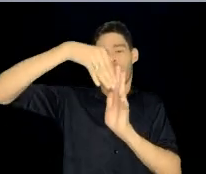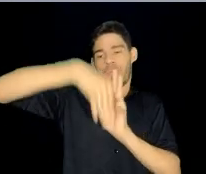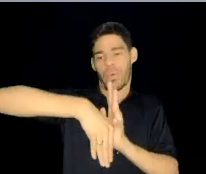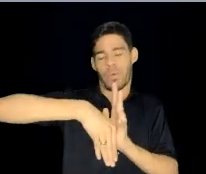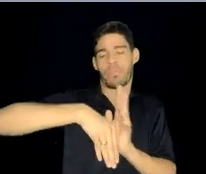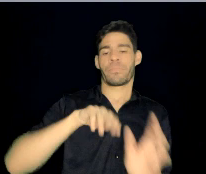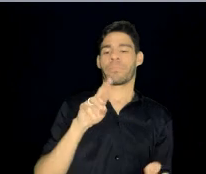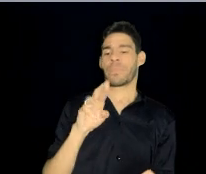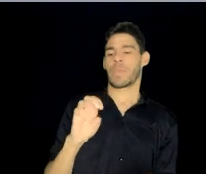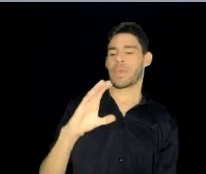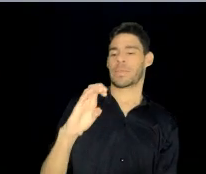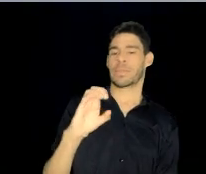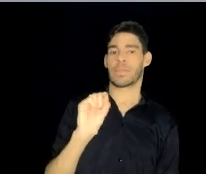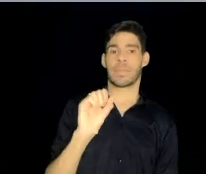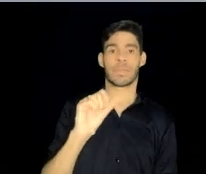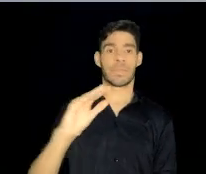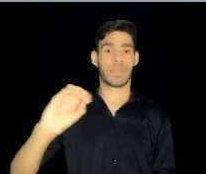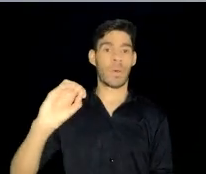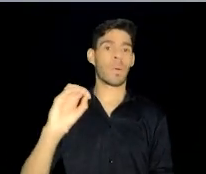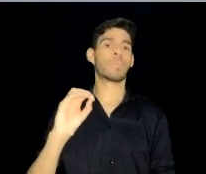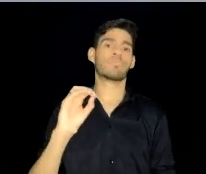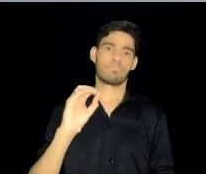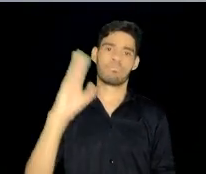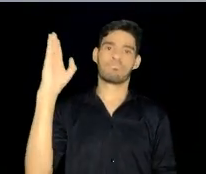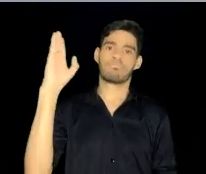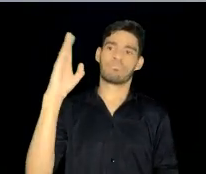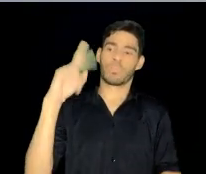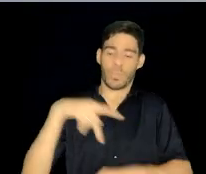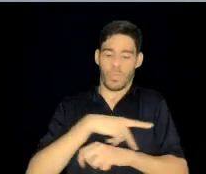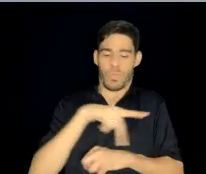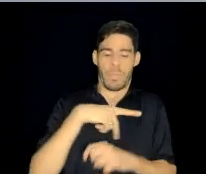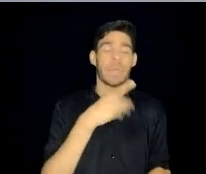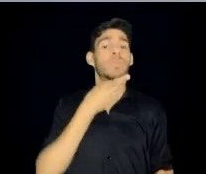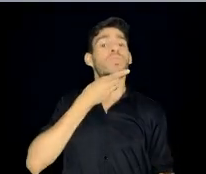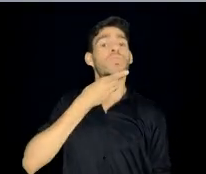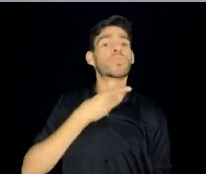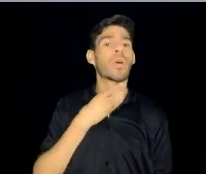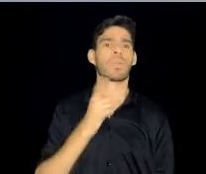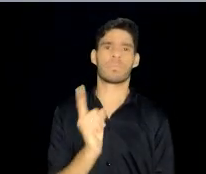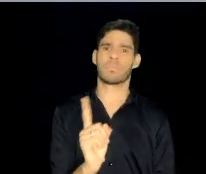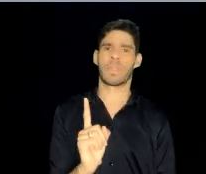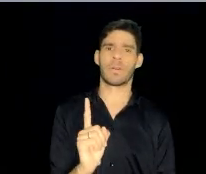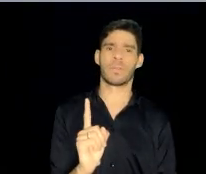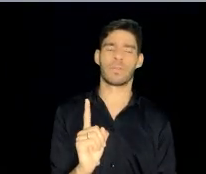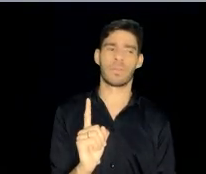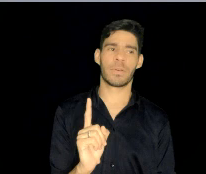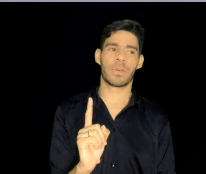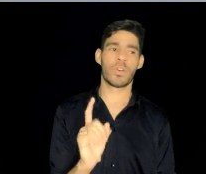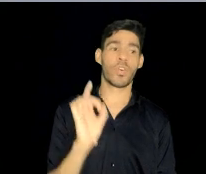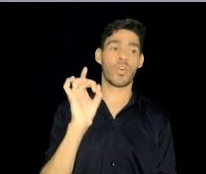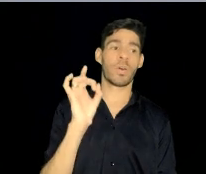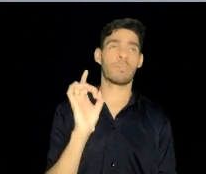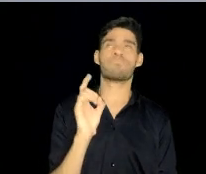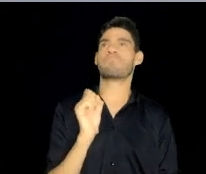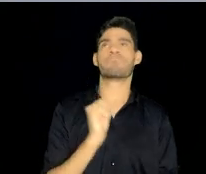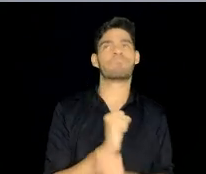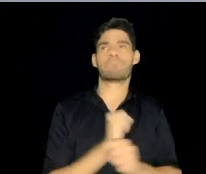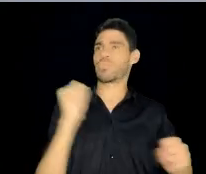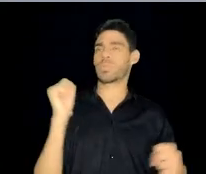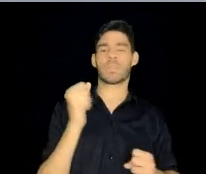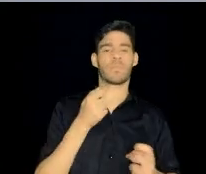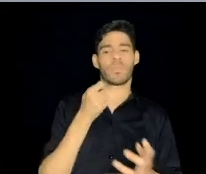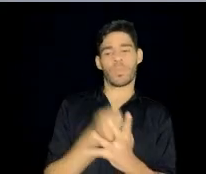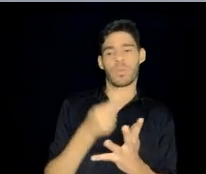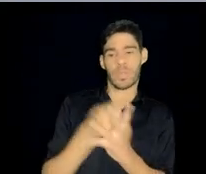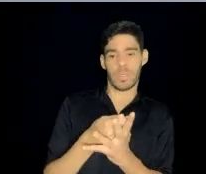da economia, né, essa recessão que o mundo experimenta, não há dolo. Né? Simplesmente